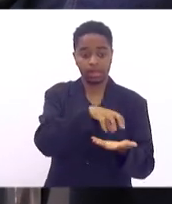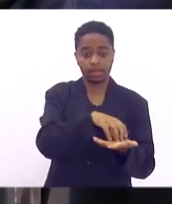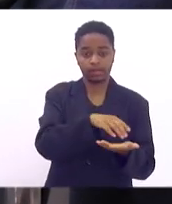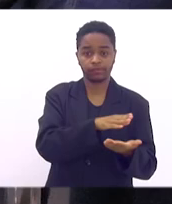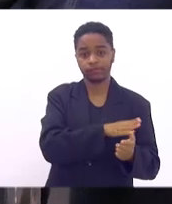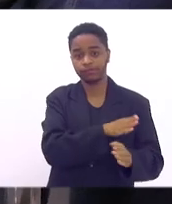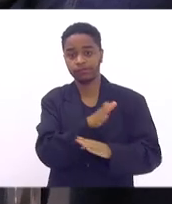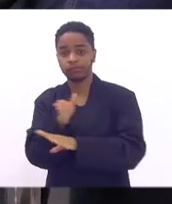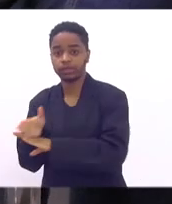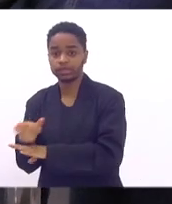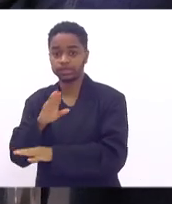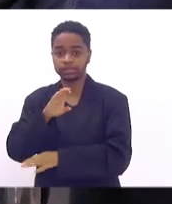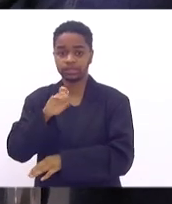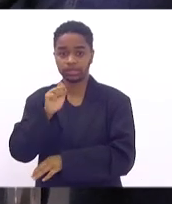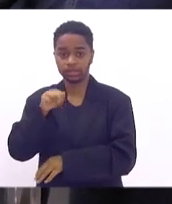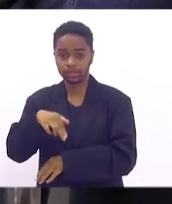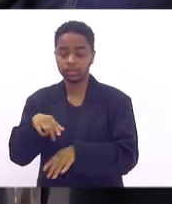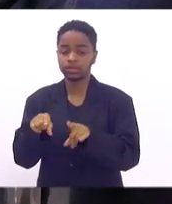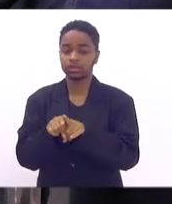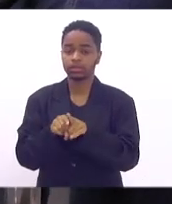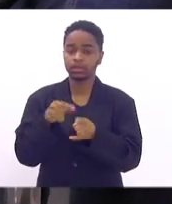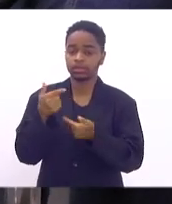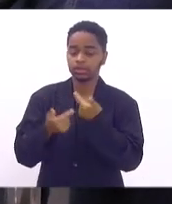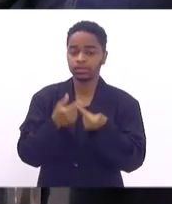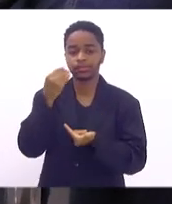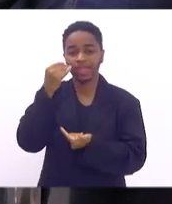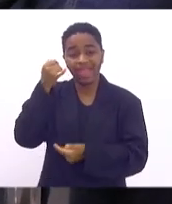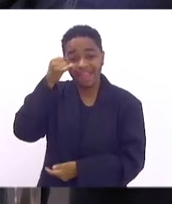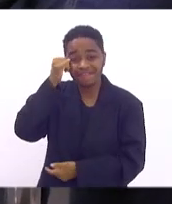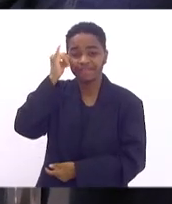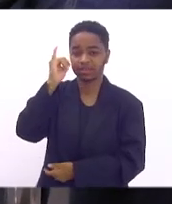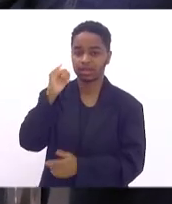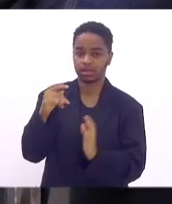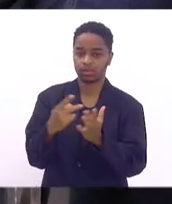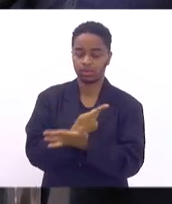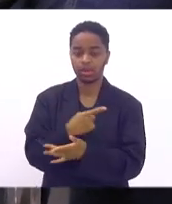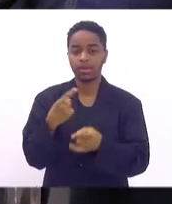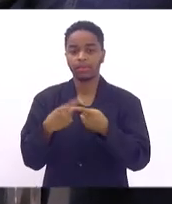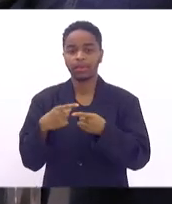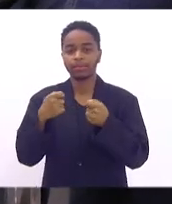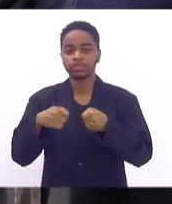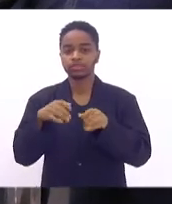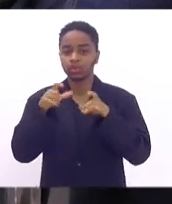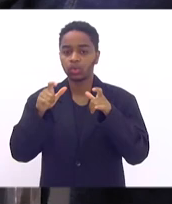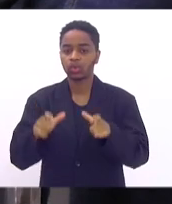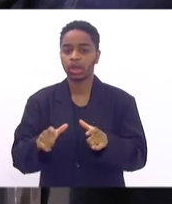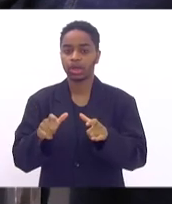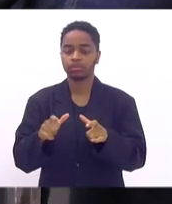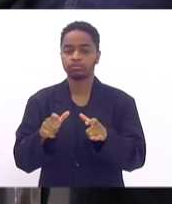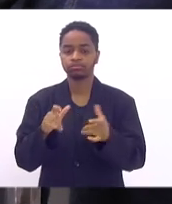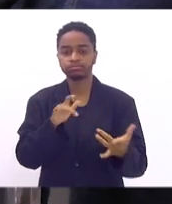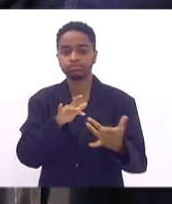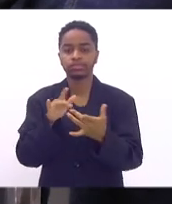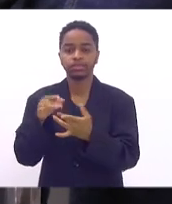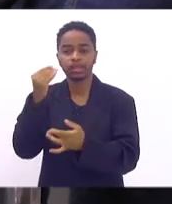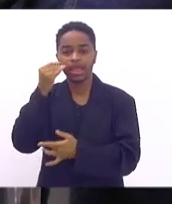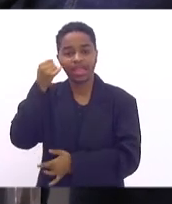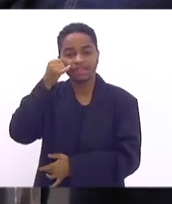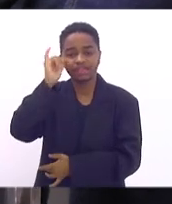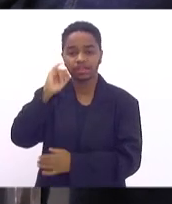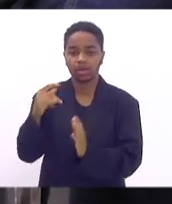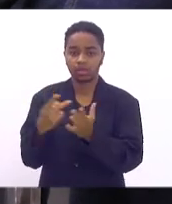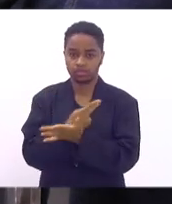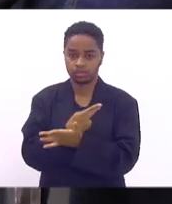gente trabalhar numa prevenção, né, de ser um canal de informação, de orientação, para que isso não aconteça, para evitar essa